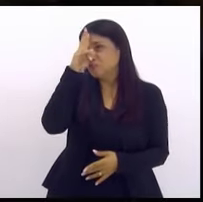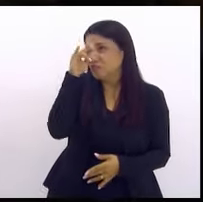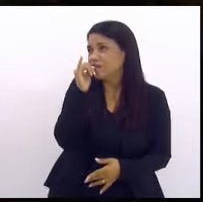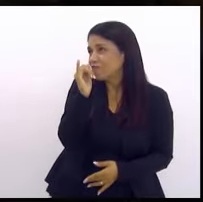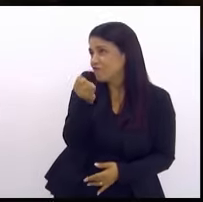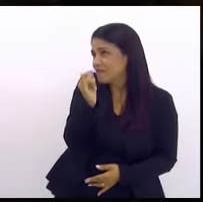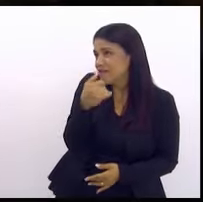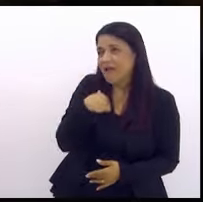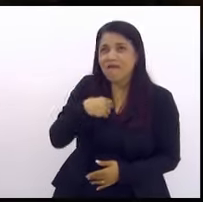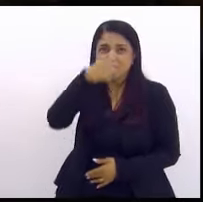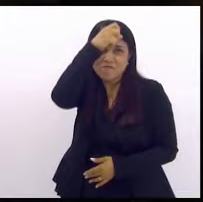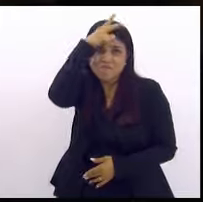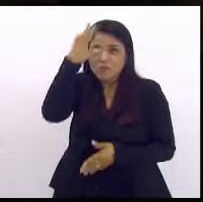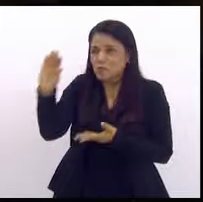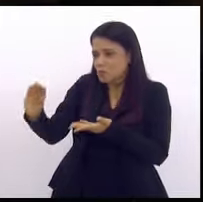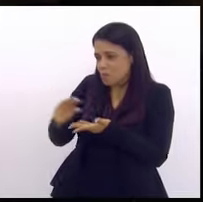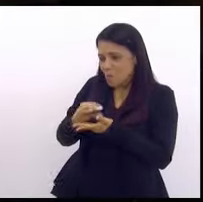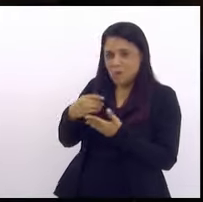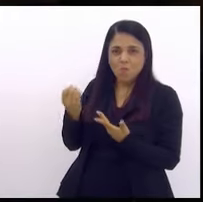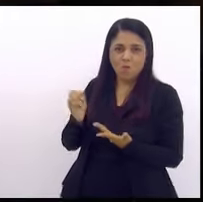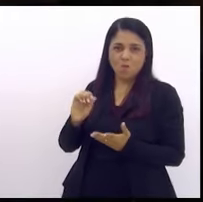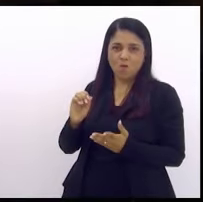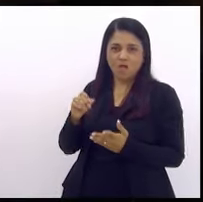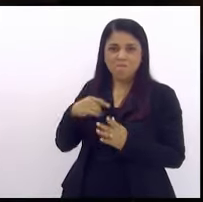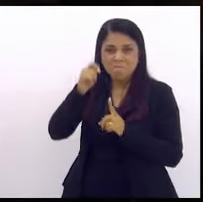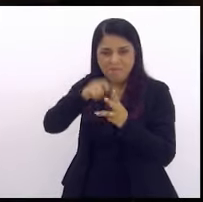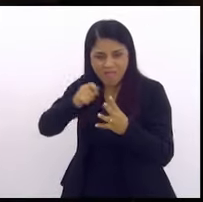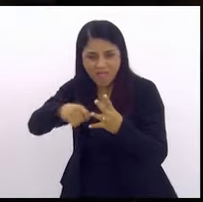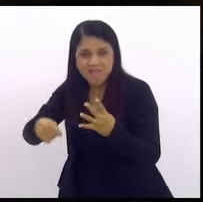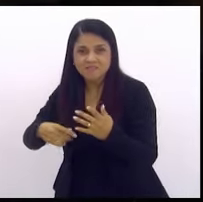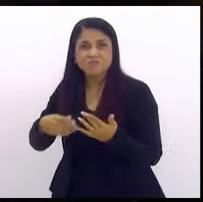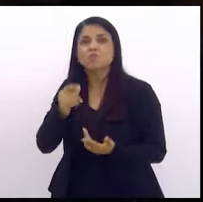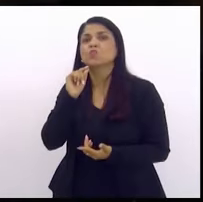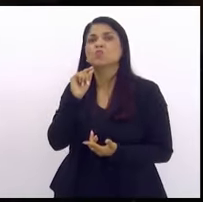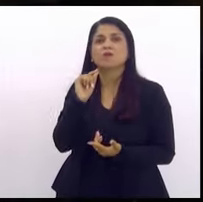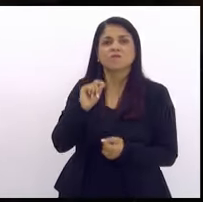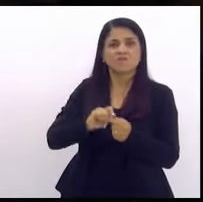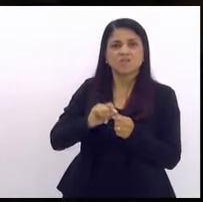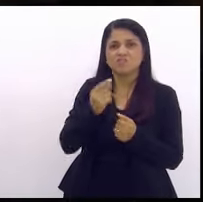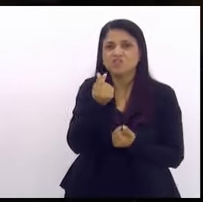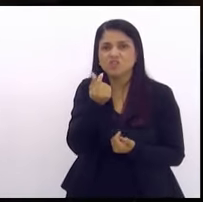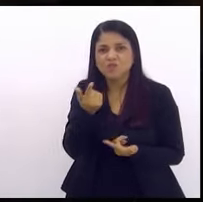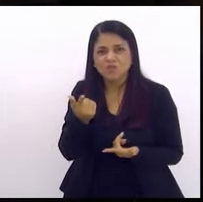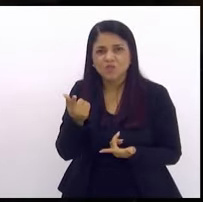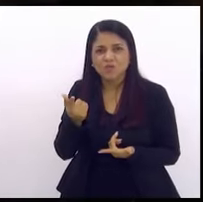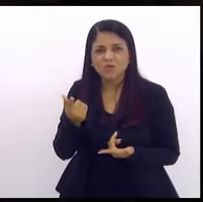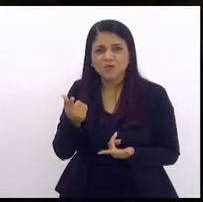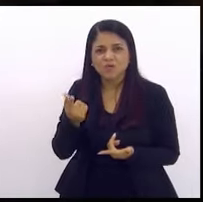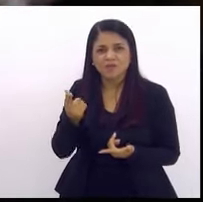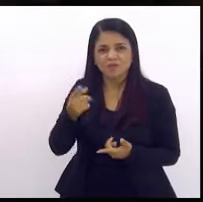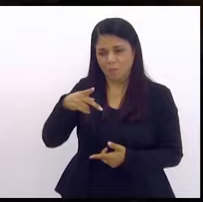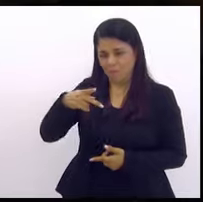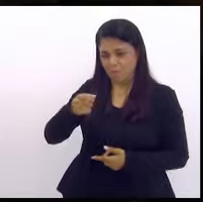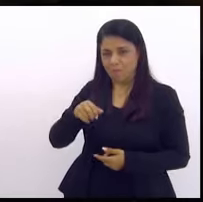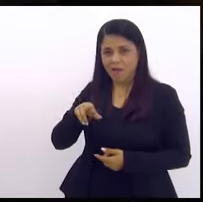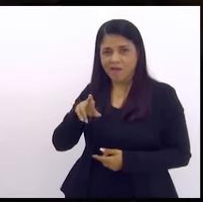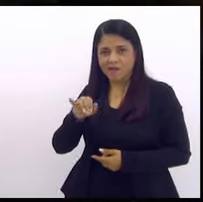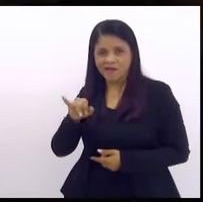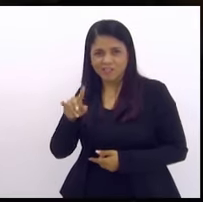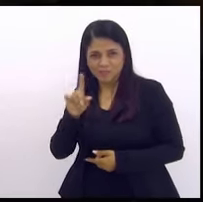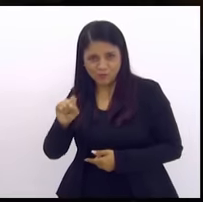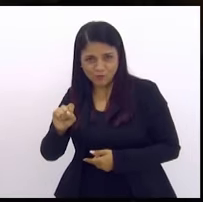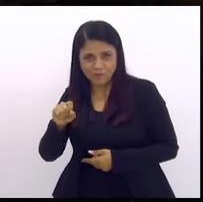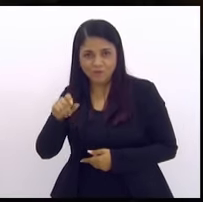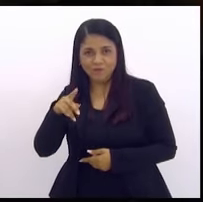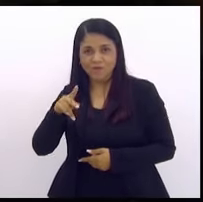a prefeitura não repassou, repassou por meses. O que vocês fizeram com o dinheiro? Está onde? Paraíso fiscal? Comprou patrimônio para a família de vocês e